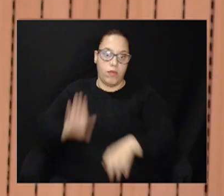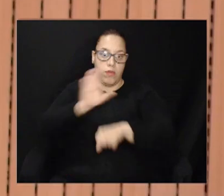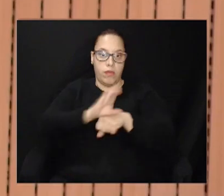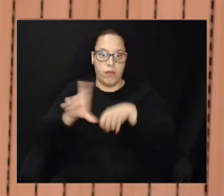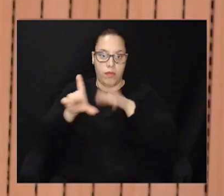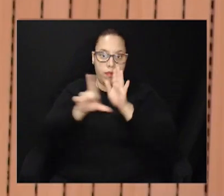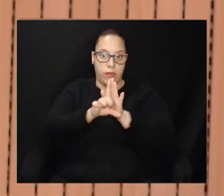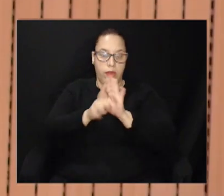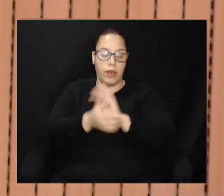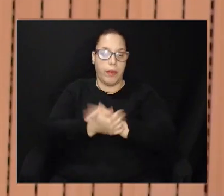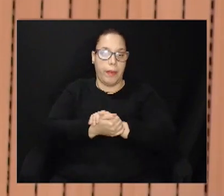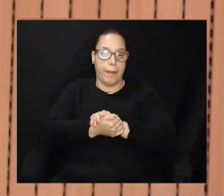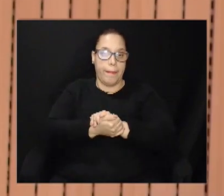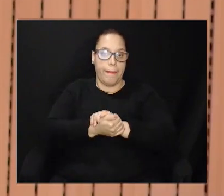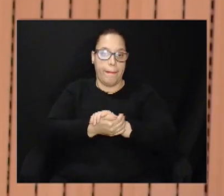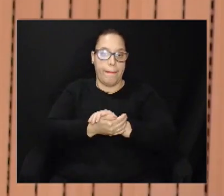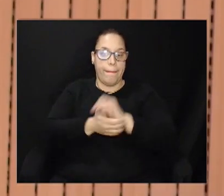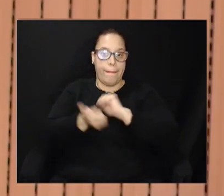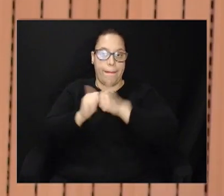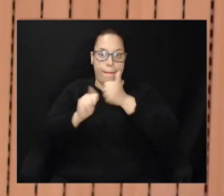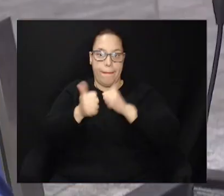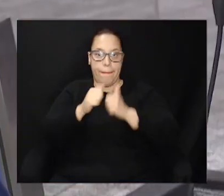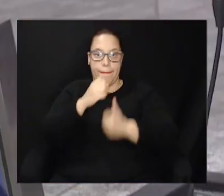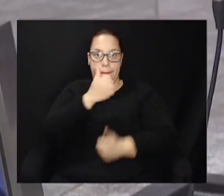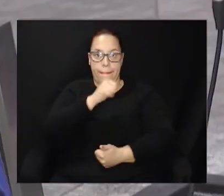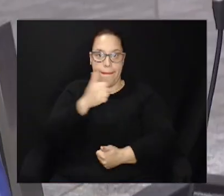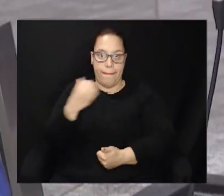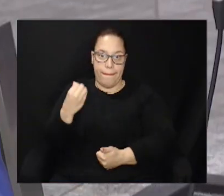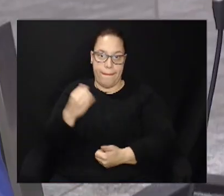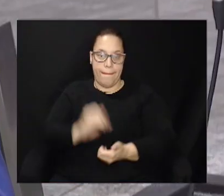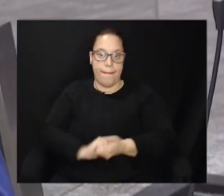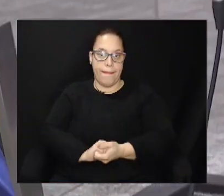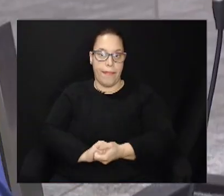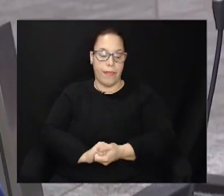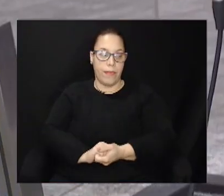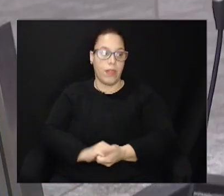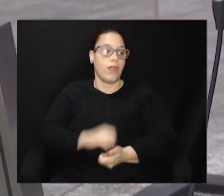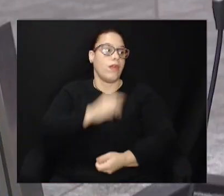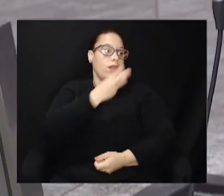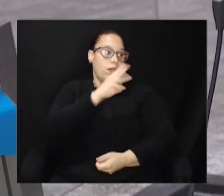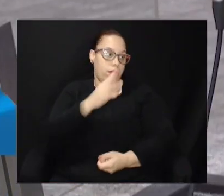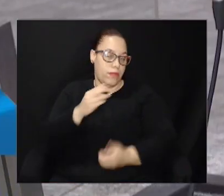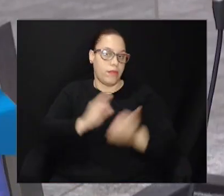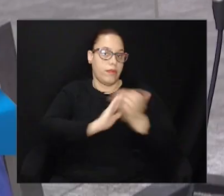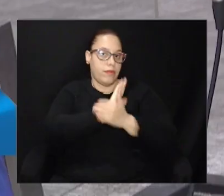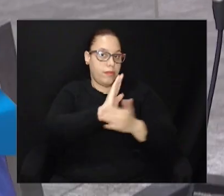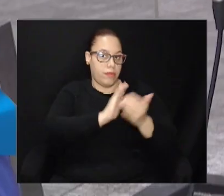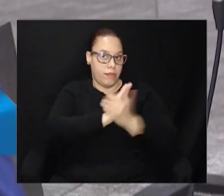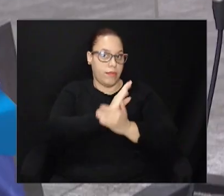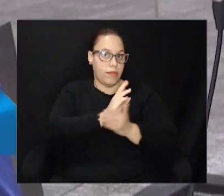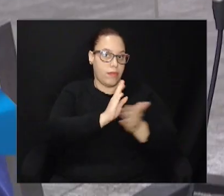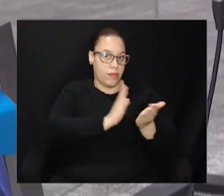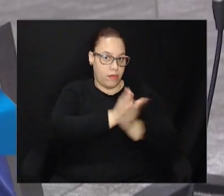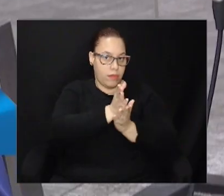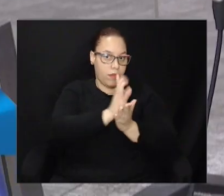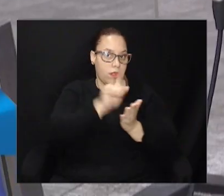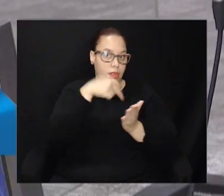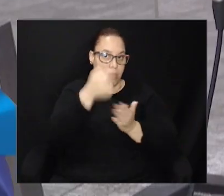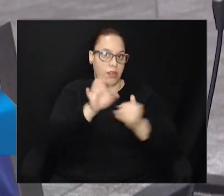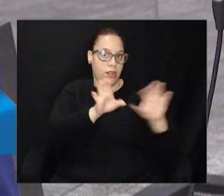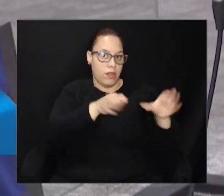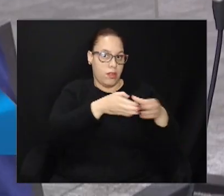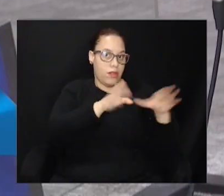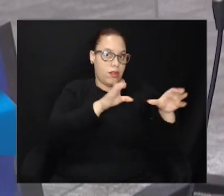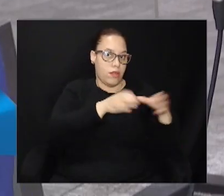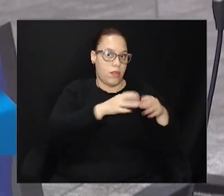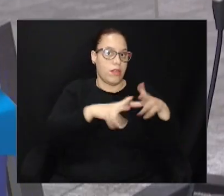Legalidade analisou a 16ª reunião. Esses 3 que foram aprovados, eles seguem para as outras comissões, passando em todas, ele